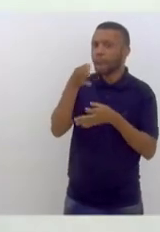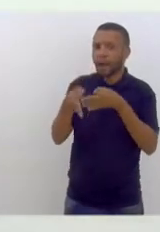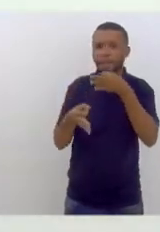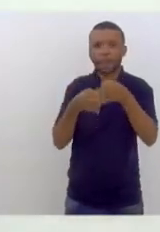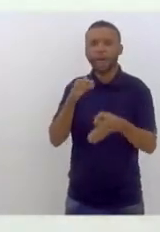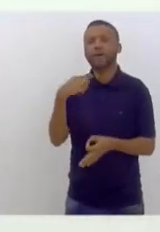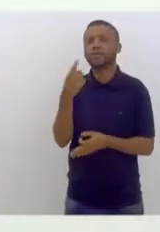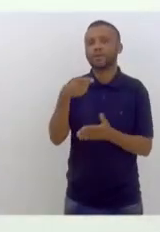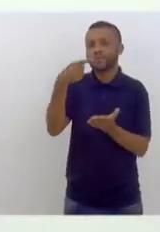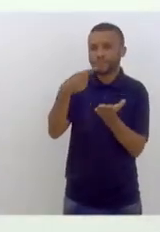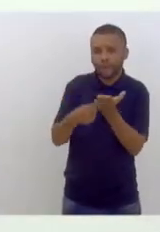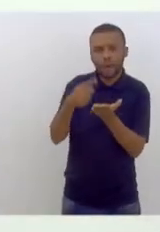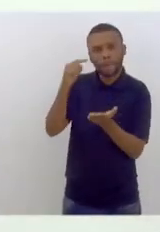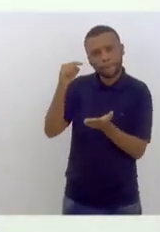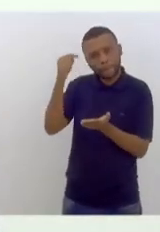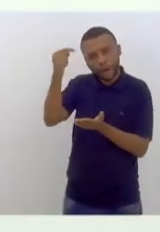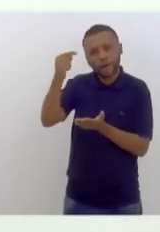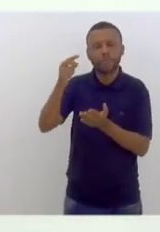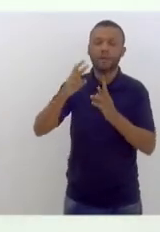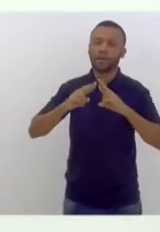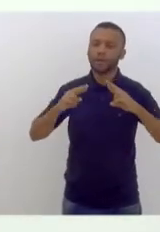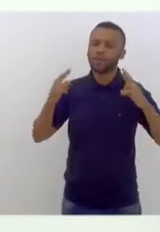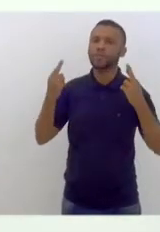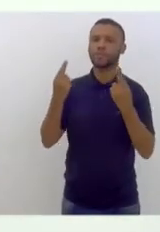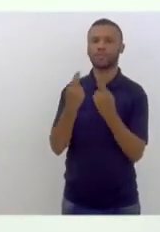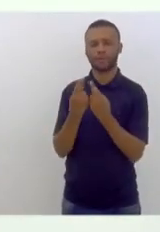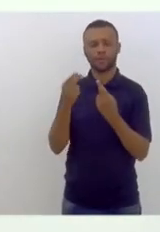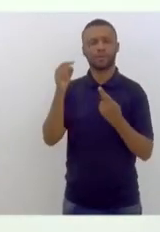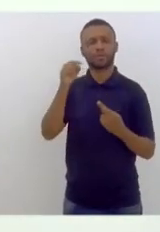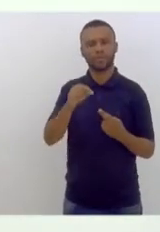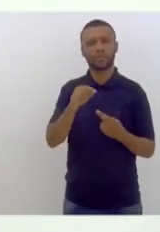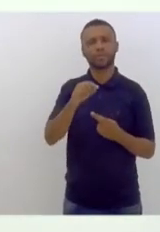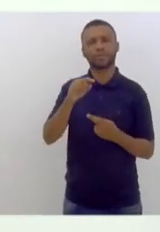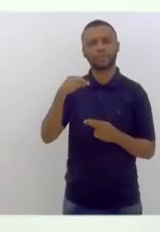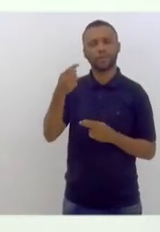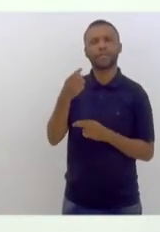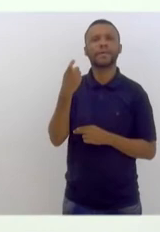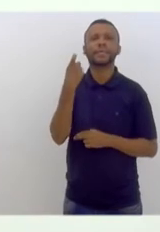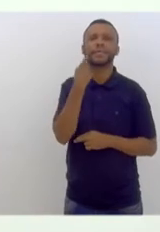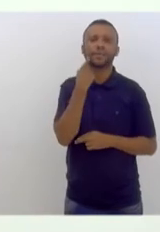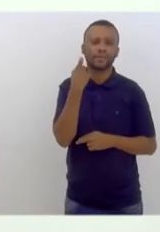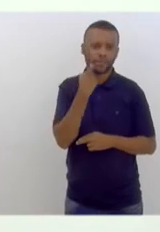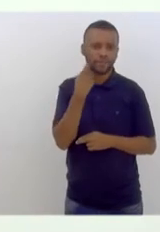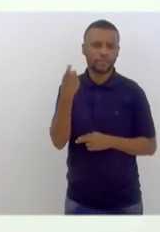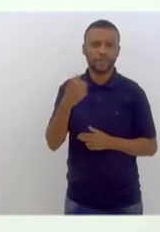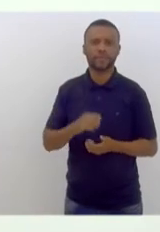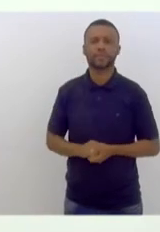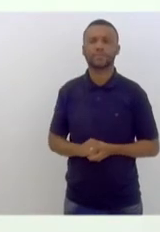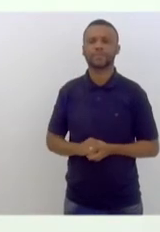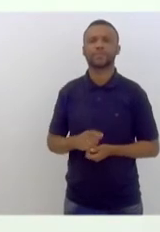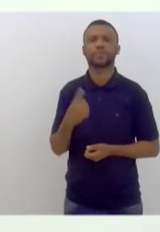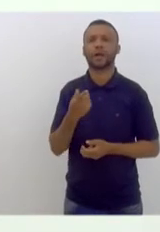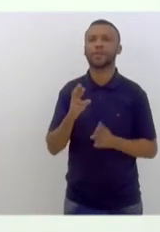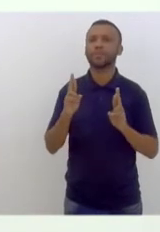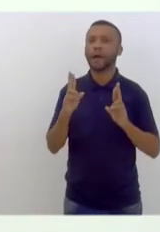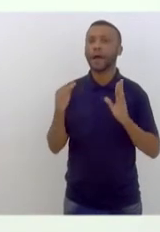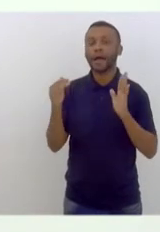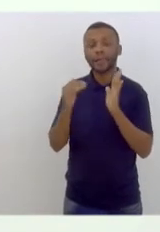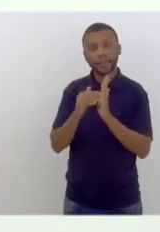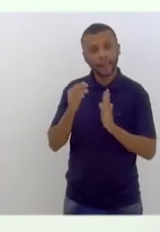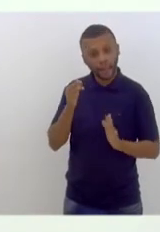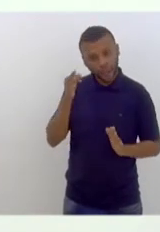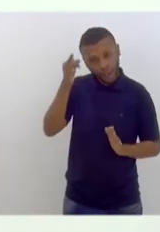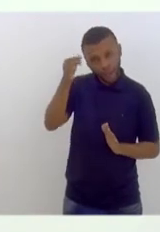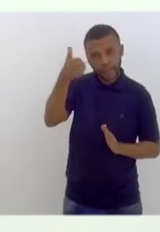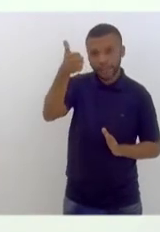nossa próximo encontro, continuidade dessa audiência, seja na próxima sexta-feira. E a gente espera até lá, né, às